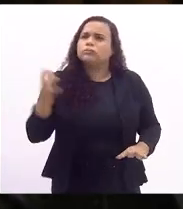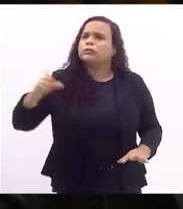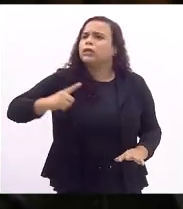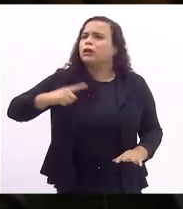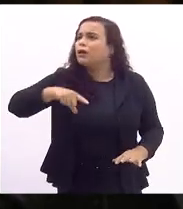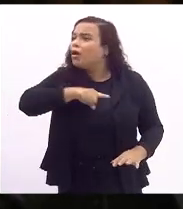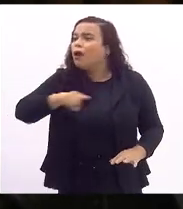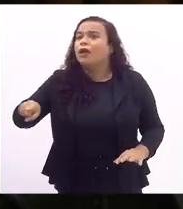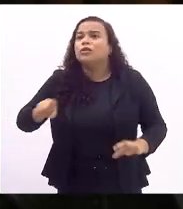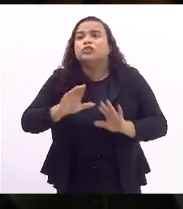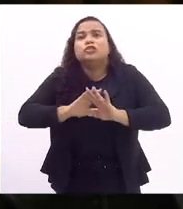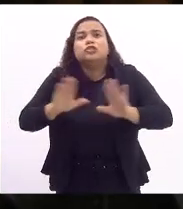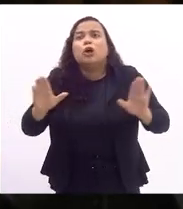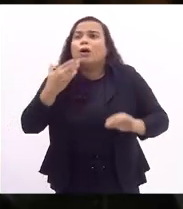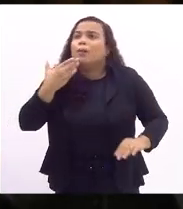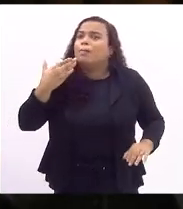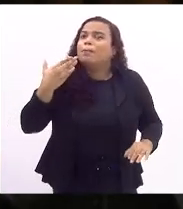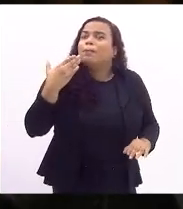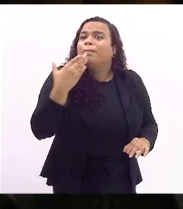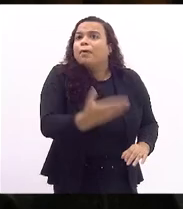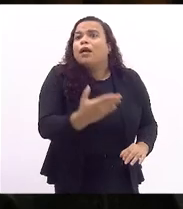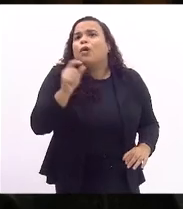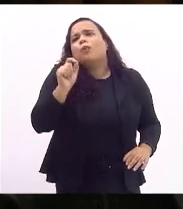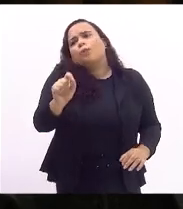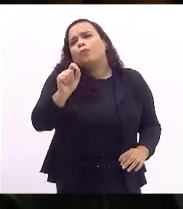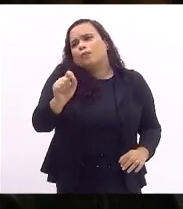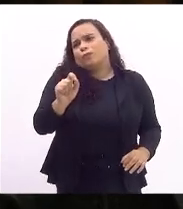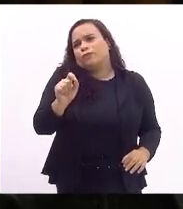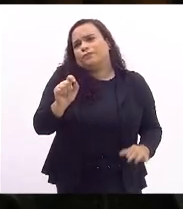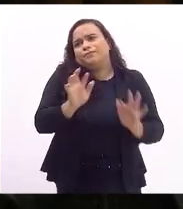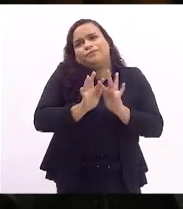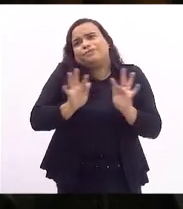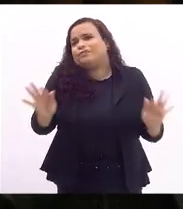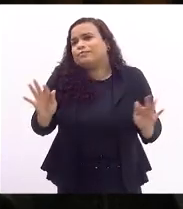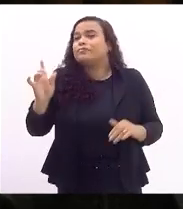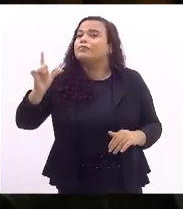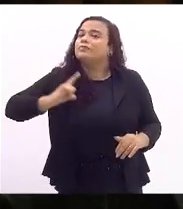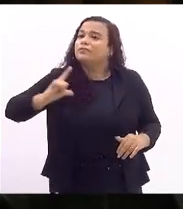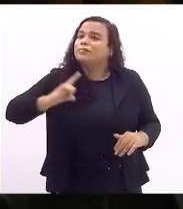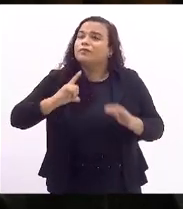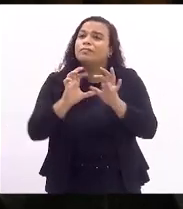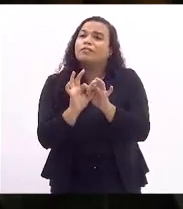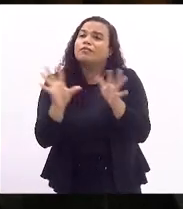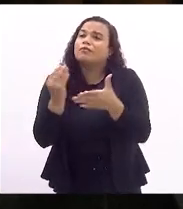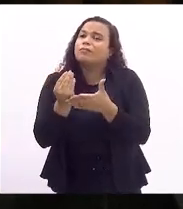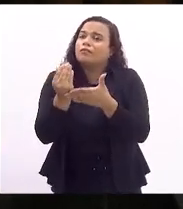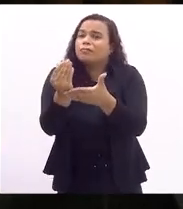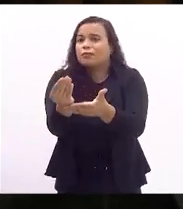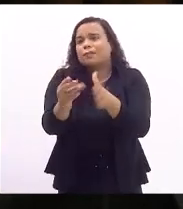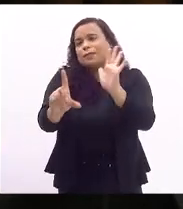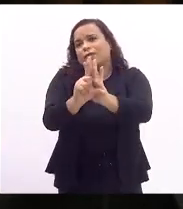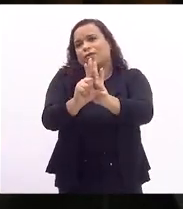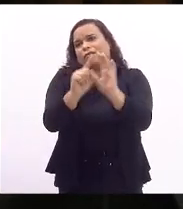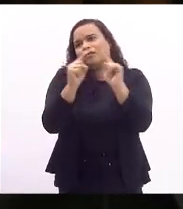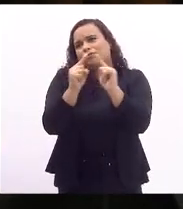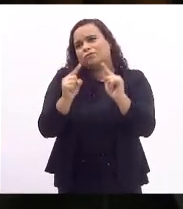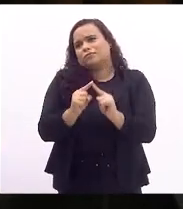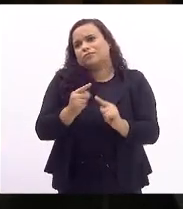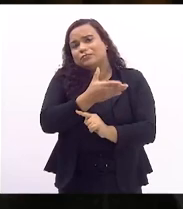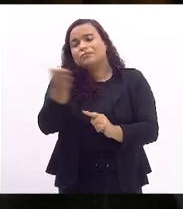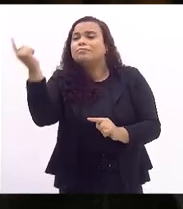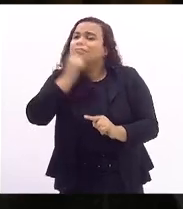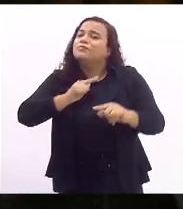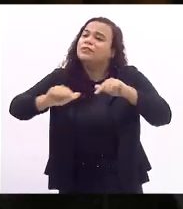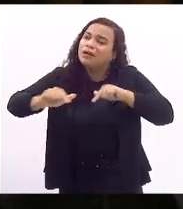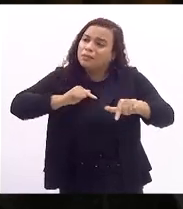Eles apenas apenas me solicitaram que eles tivessem a permissão para estarem trabalhando